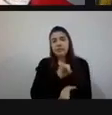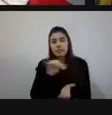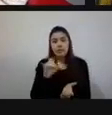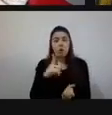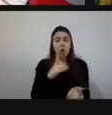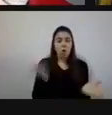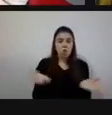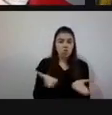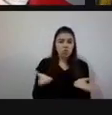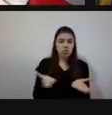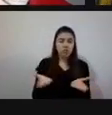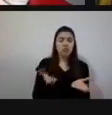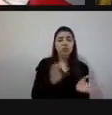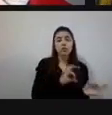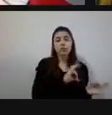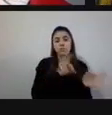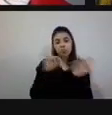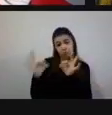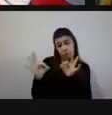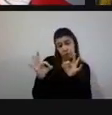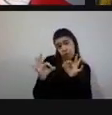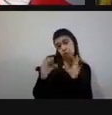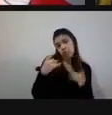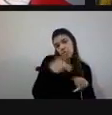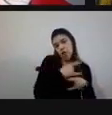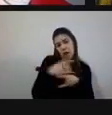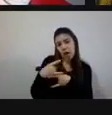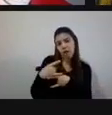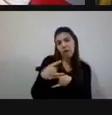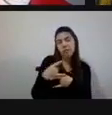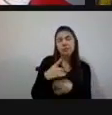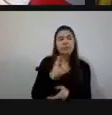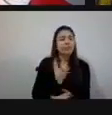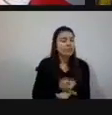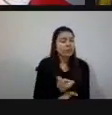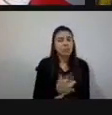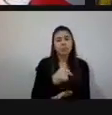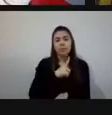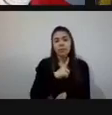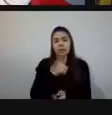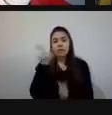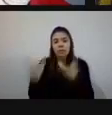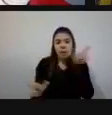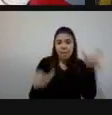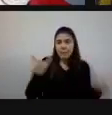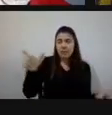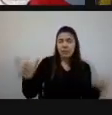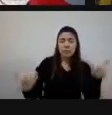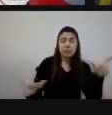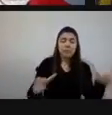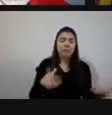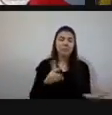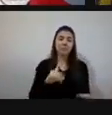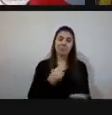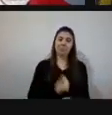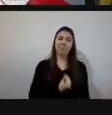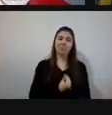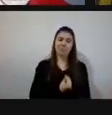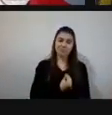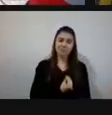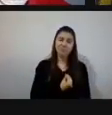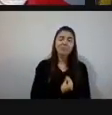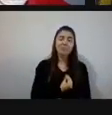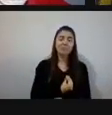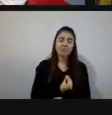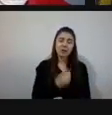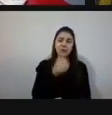mais pesado ainda, alguma coisa que está acontecendo naqueles dias, e não sabe se leva adiante ou não, por vergonha, por medo das